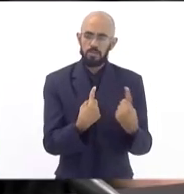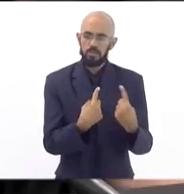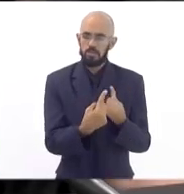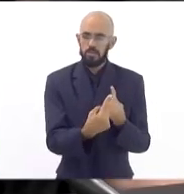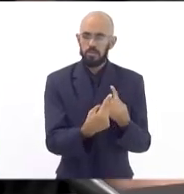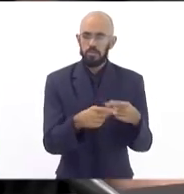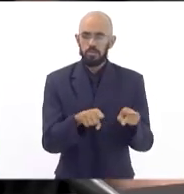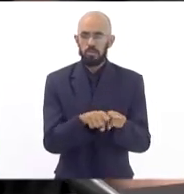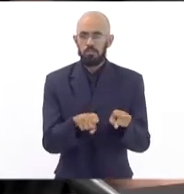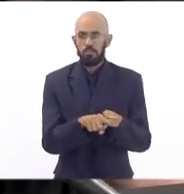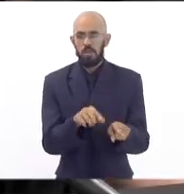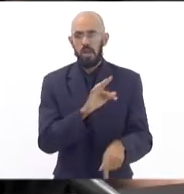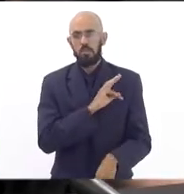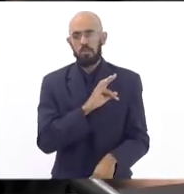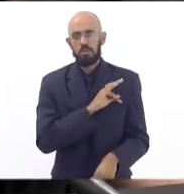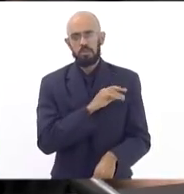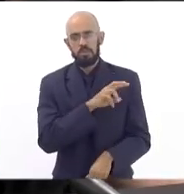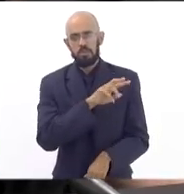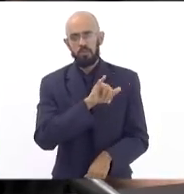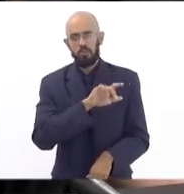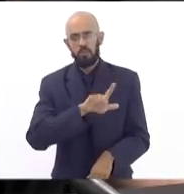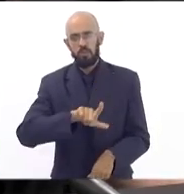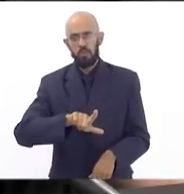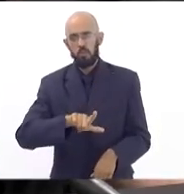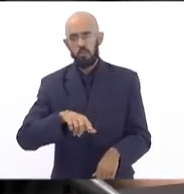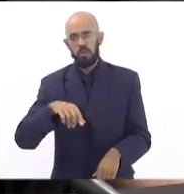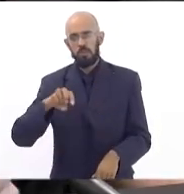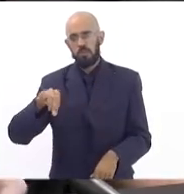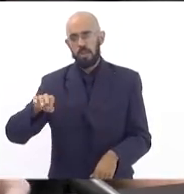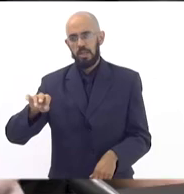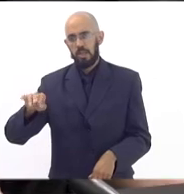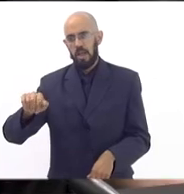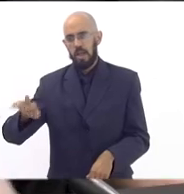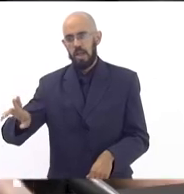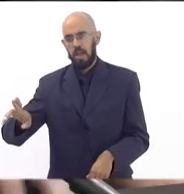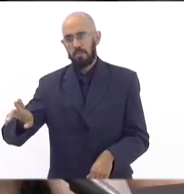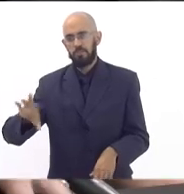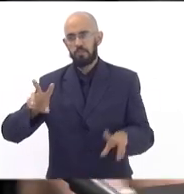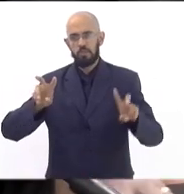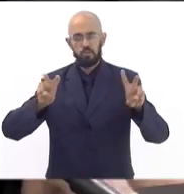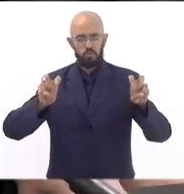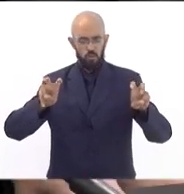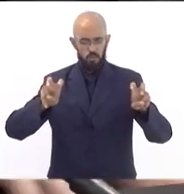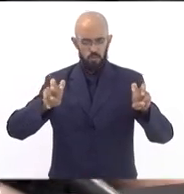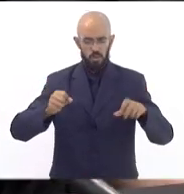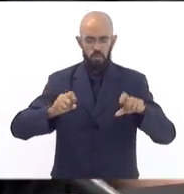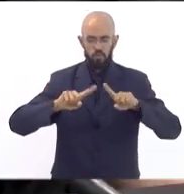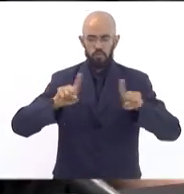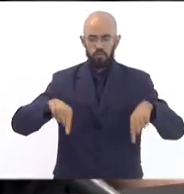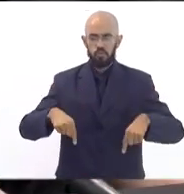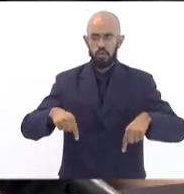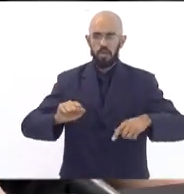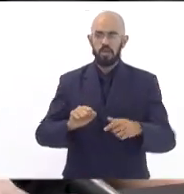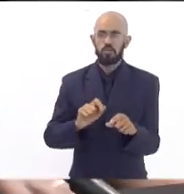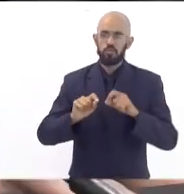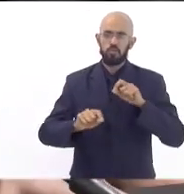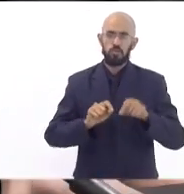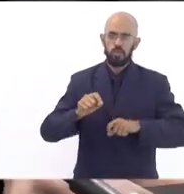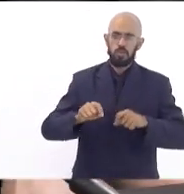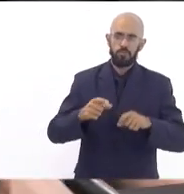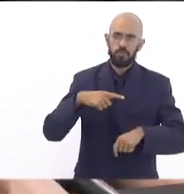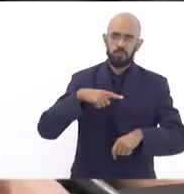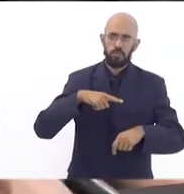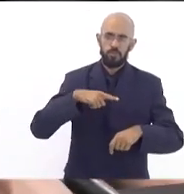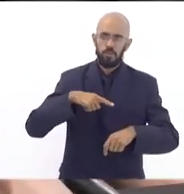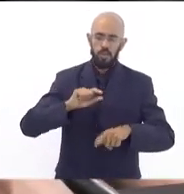militar é possível é quanto à questão do incentivo é a que a gente foi comentado aqui sobre efetivo nós